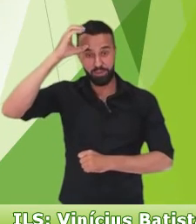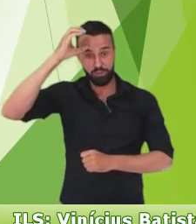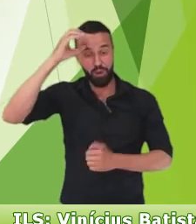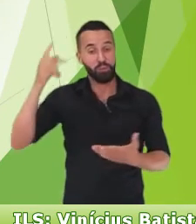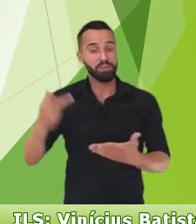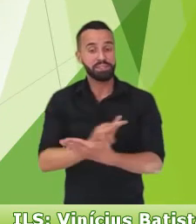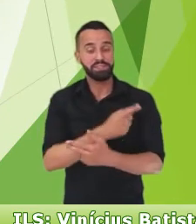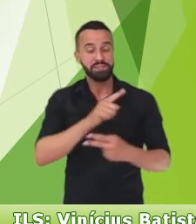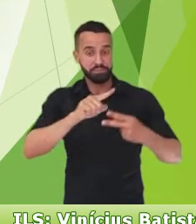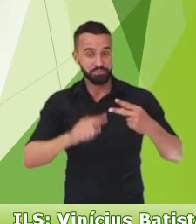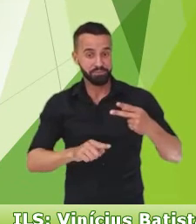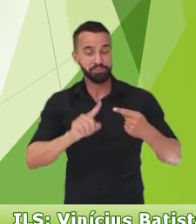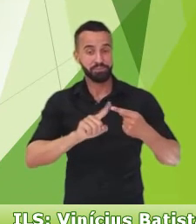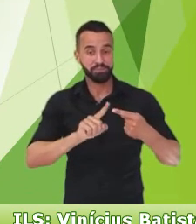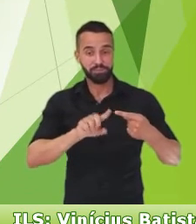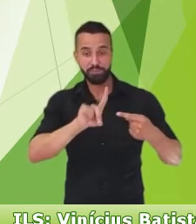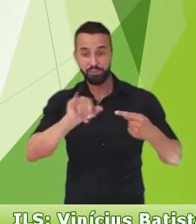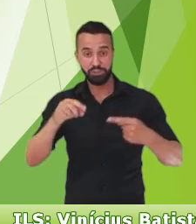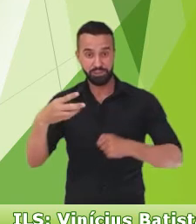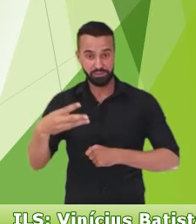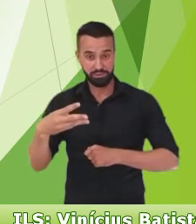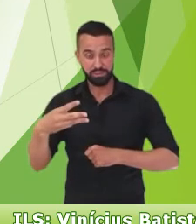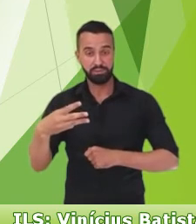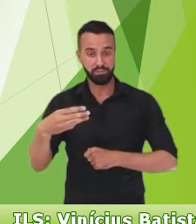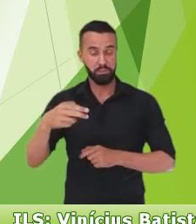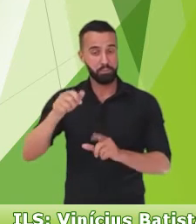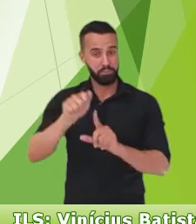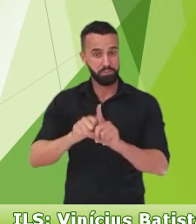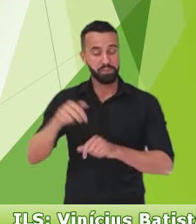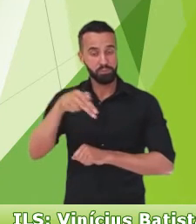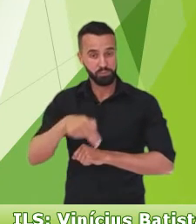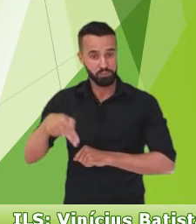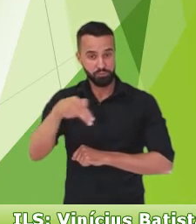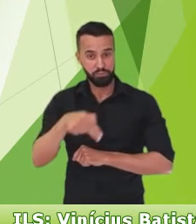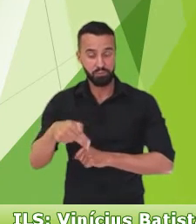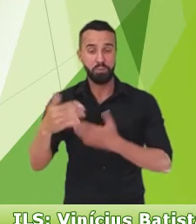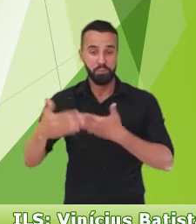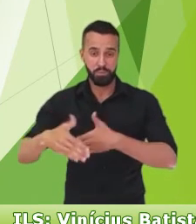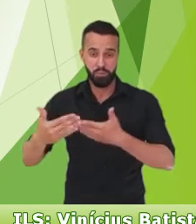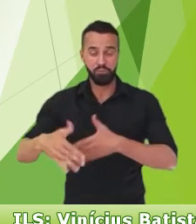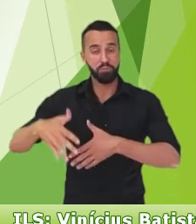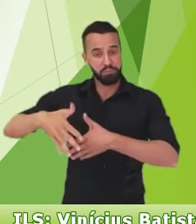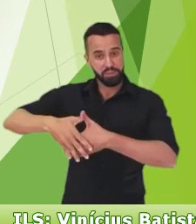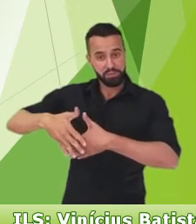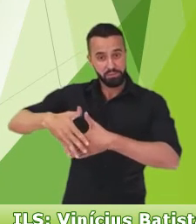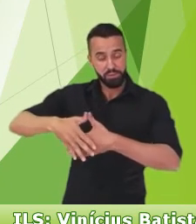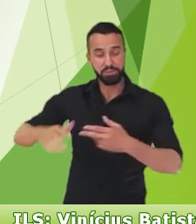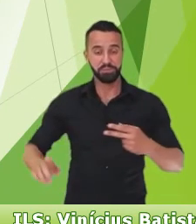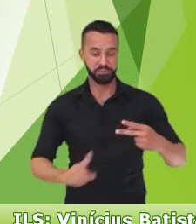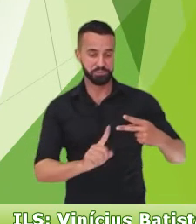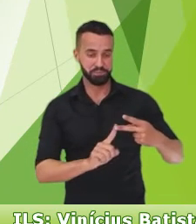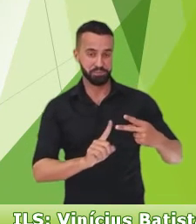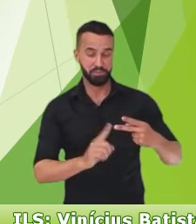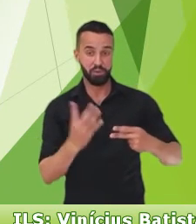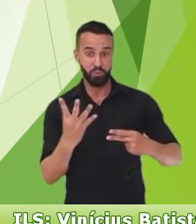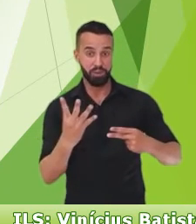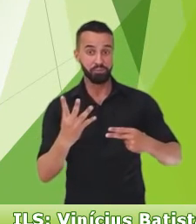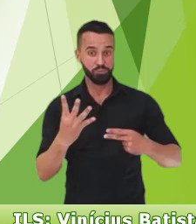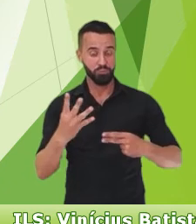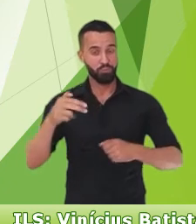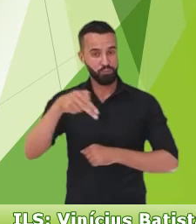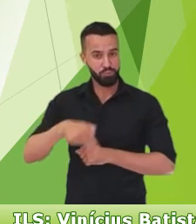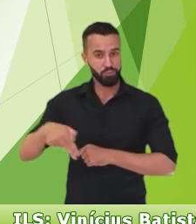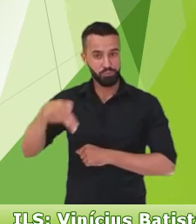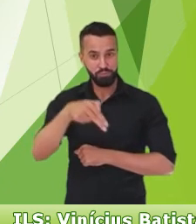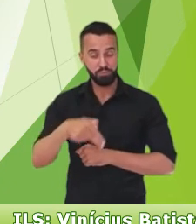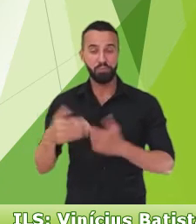datas dia três de Novembro prova de matemática e dia quatro de novembro prova de